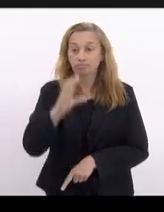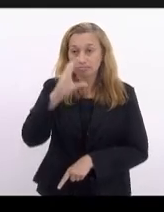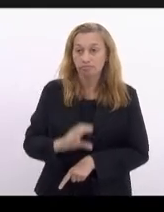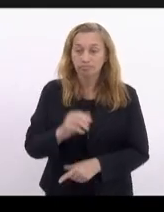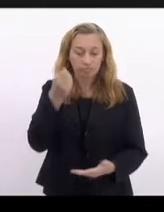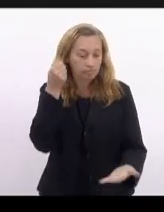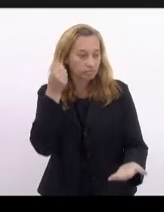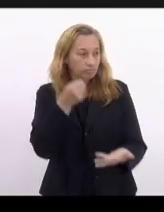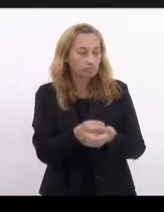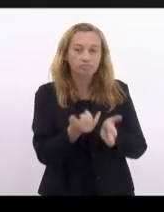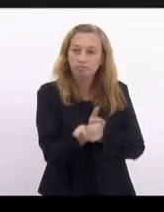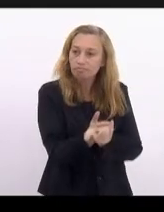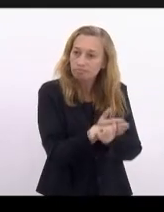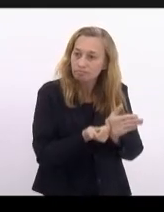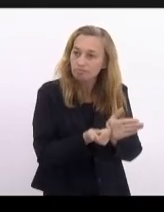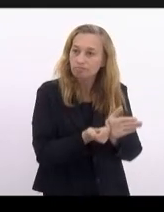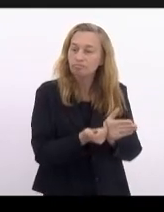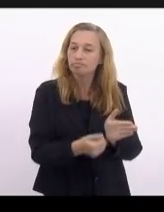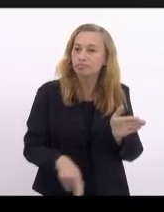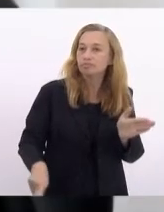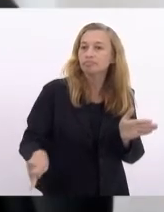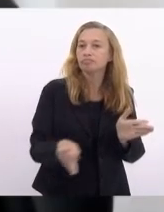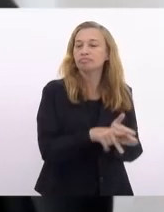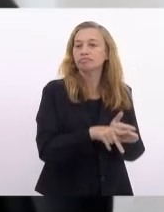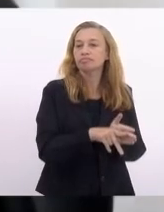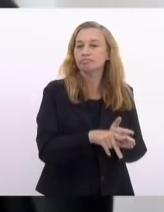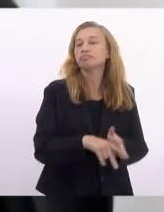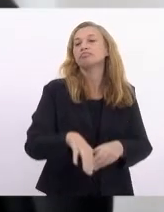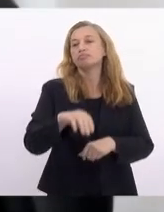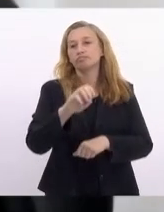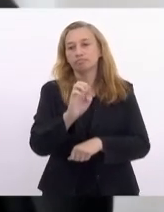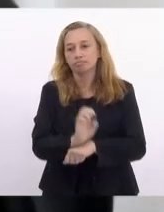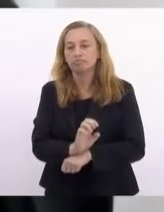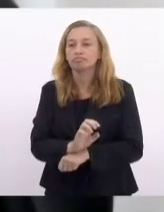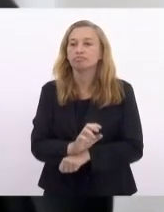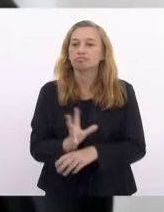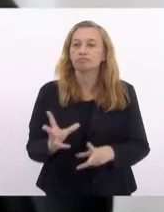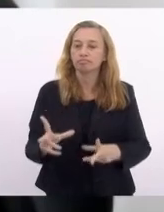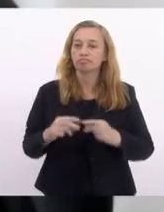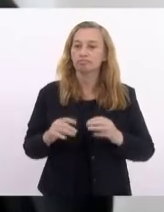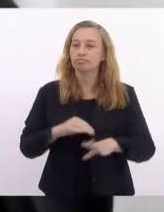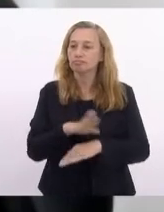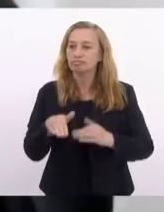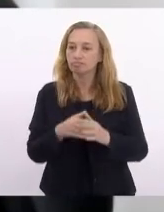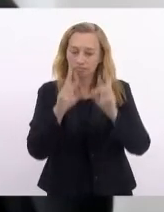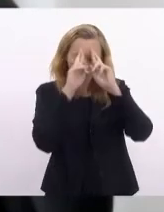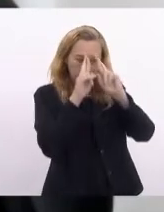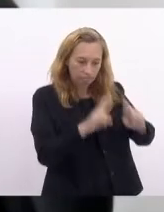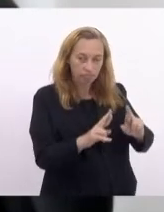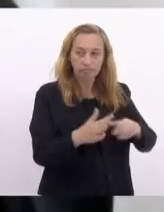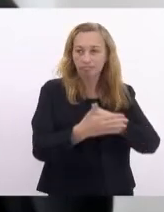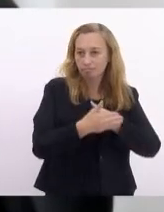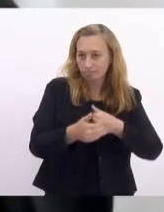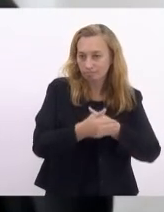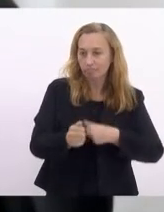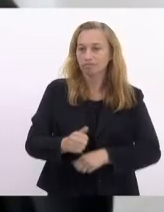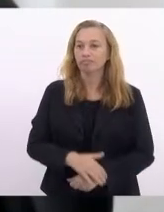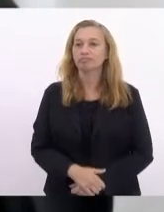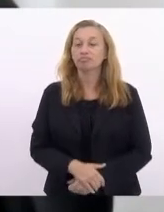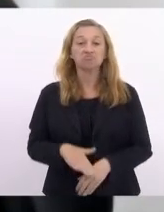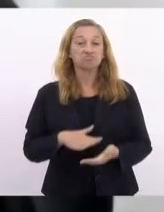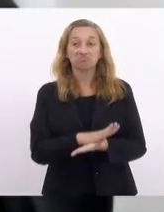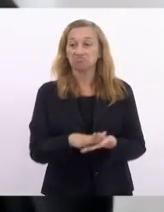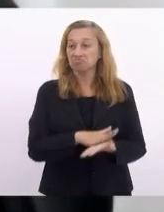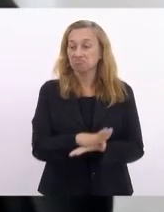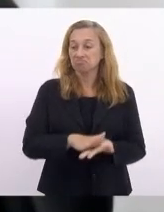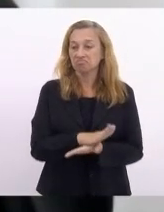seus impostos, que faz parte do Estado e que merece todo o nosso respeito, todo o nosso carinho. Não